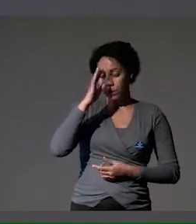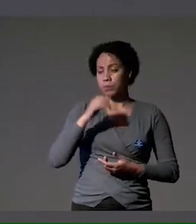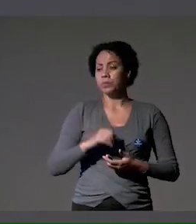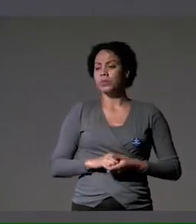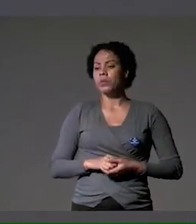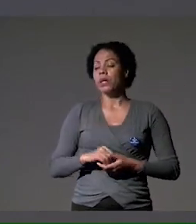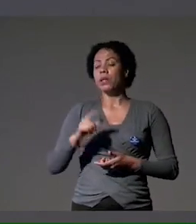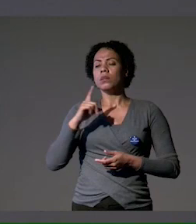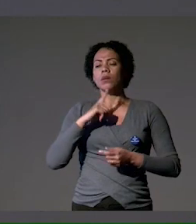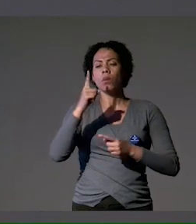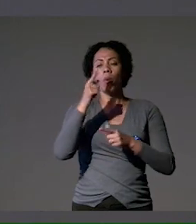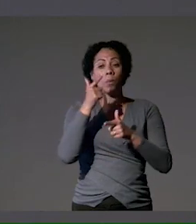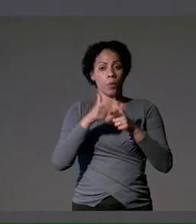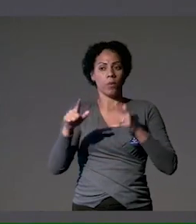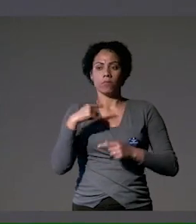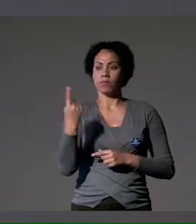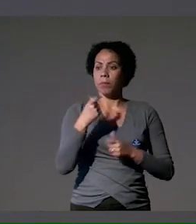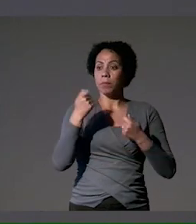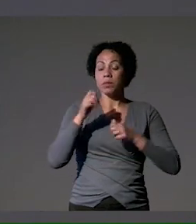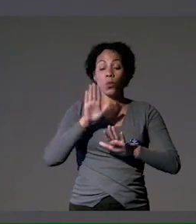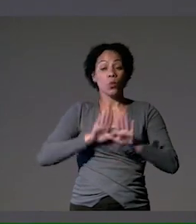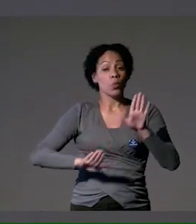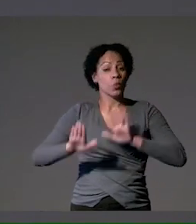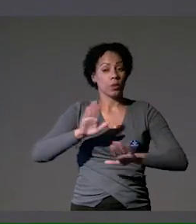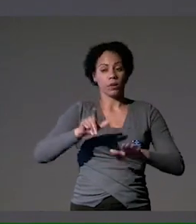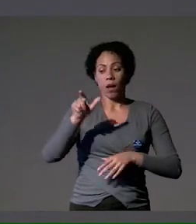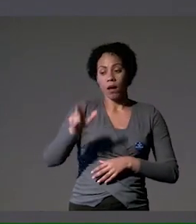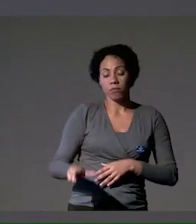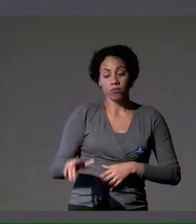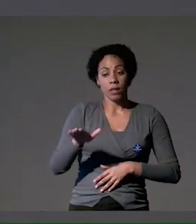tem um problema que a gente tem que ter muito cuidado com criança,